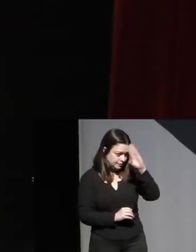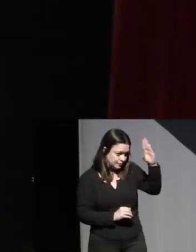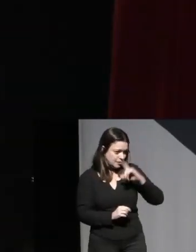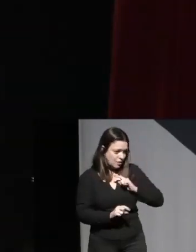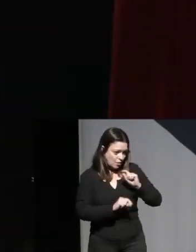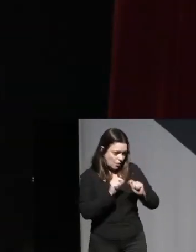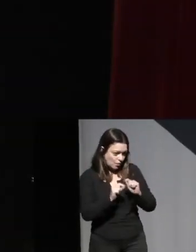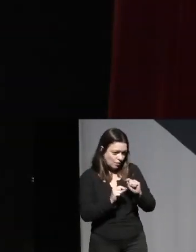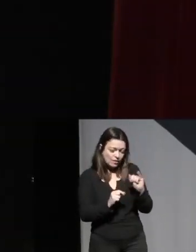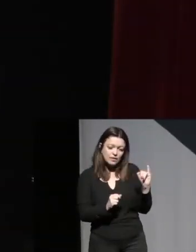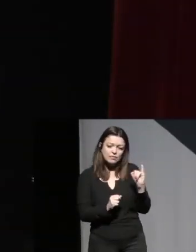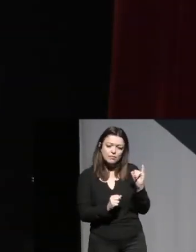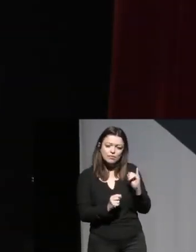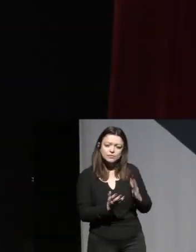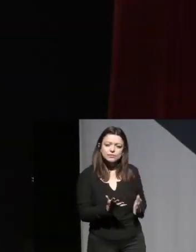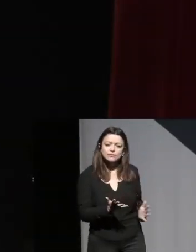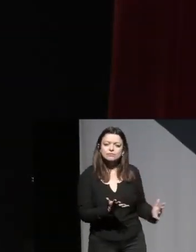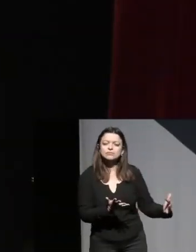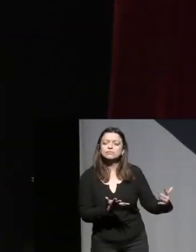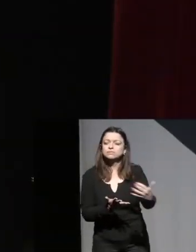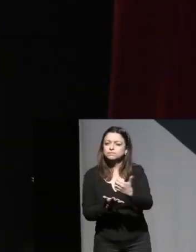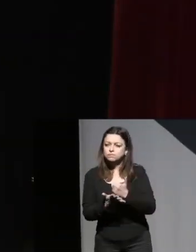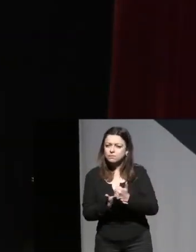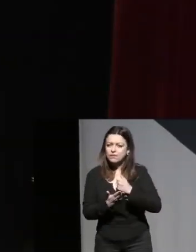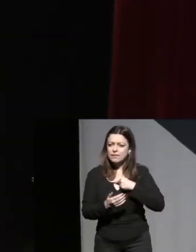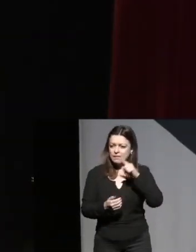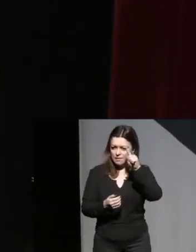si uma fonte, ou melhor, a